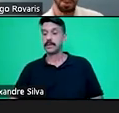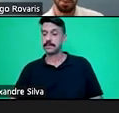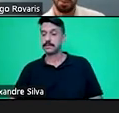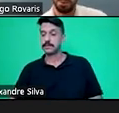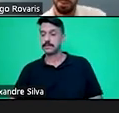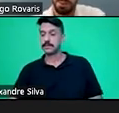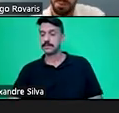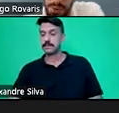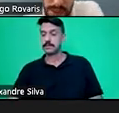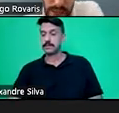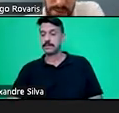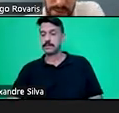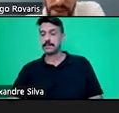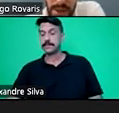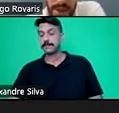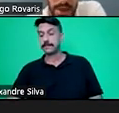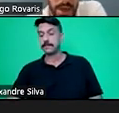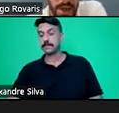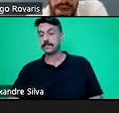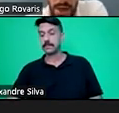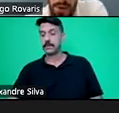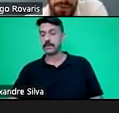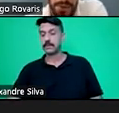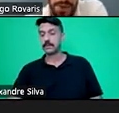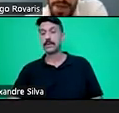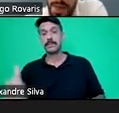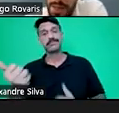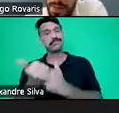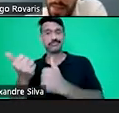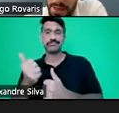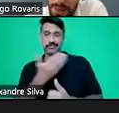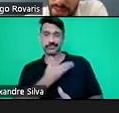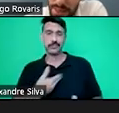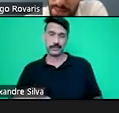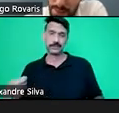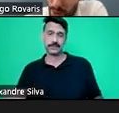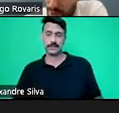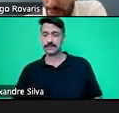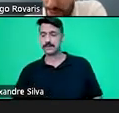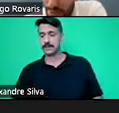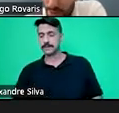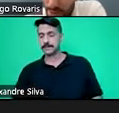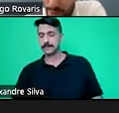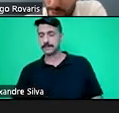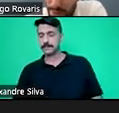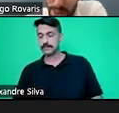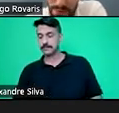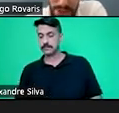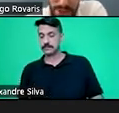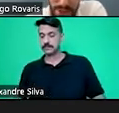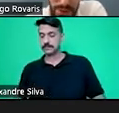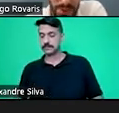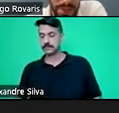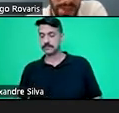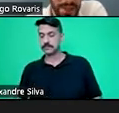de uma ajuda do Estado. Bom, e aí, dentro dessa amostra que a gente vem coletando há